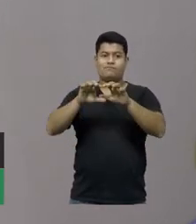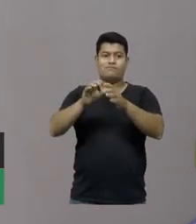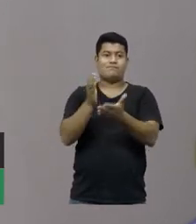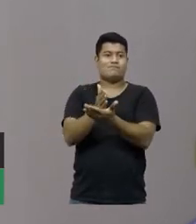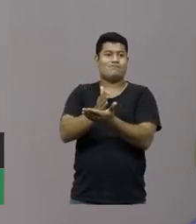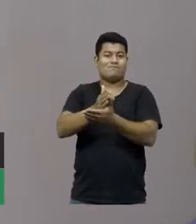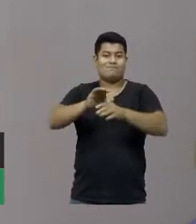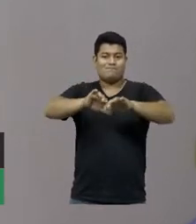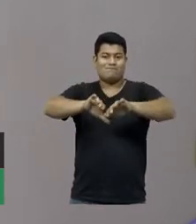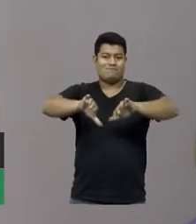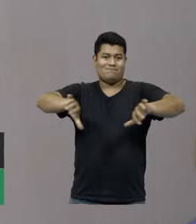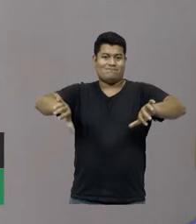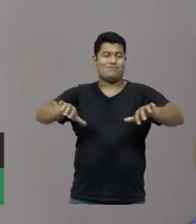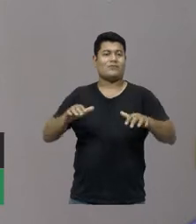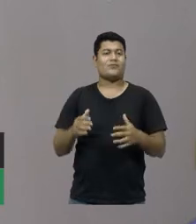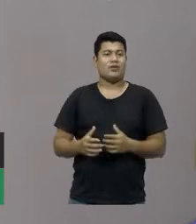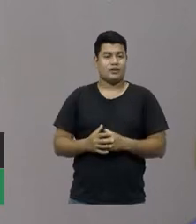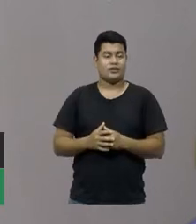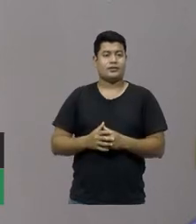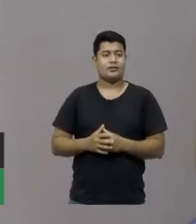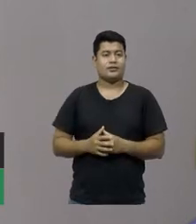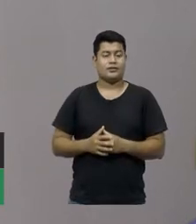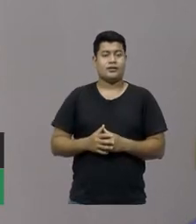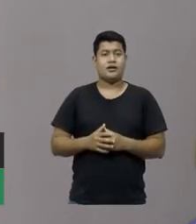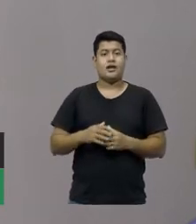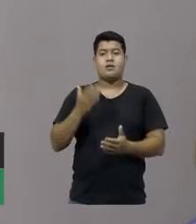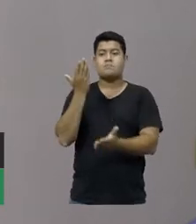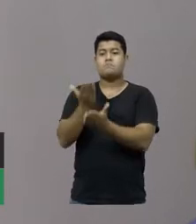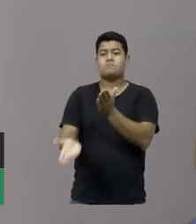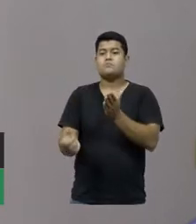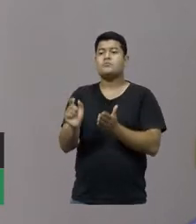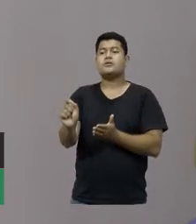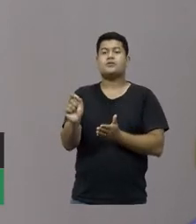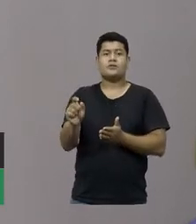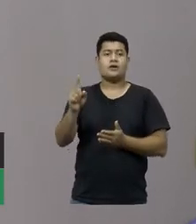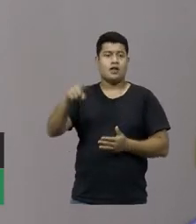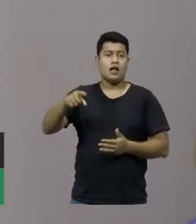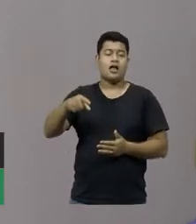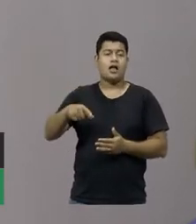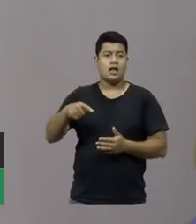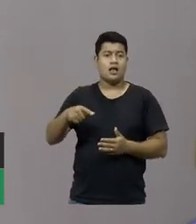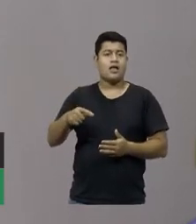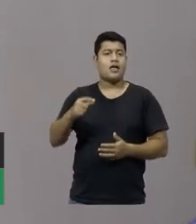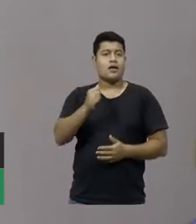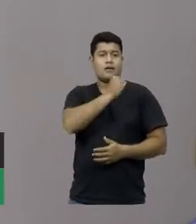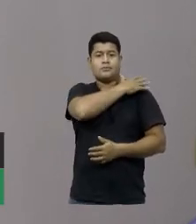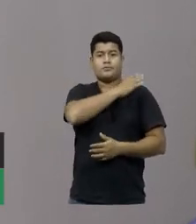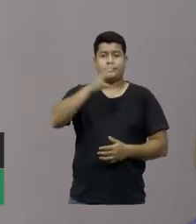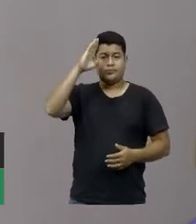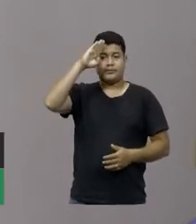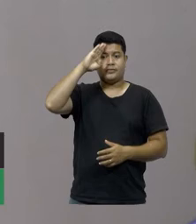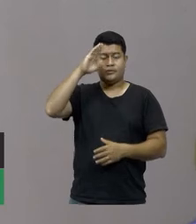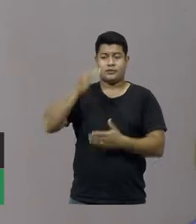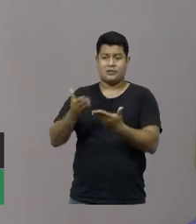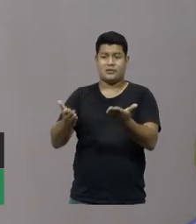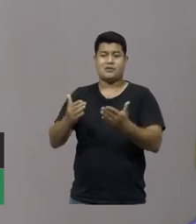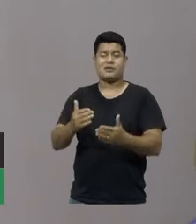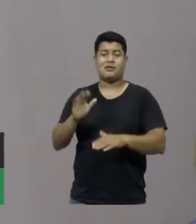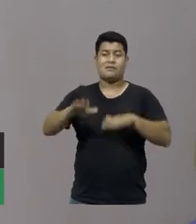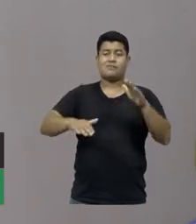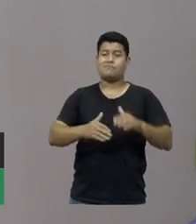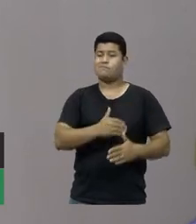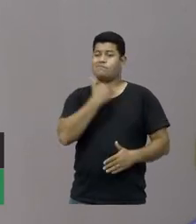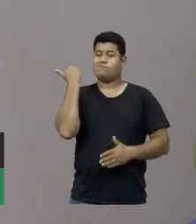Se dividiram. E quem perdeu? Quem perdeu foi o praça. Quem perdeu foi aquele que morre no dia a dia da luta,